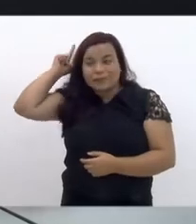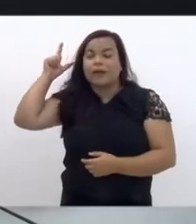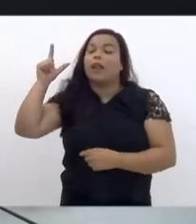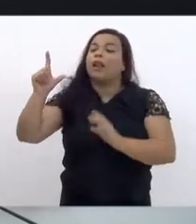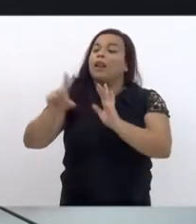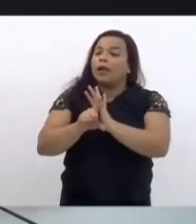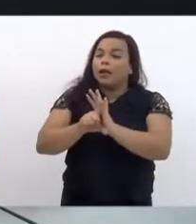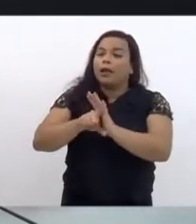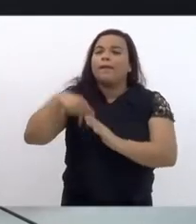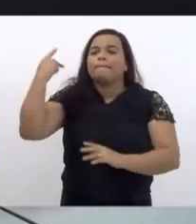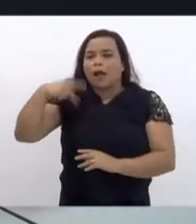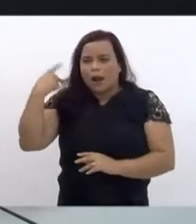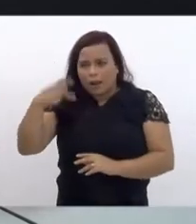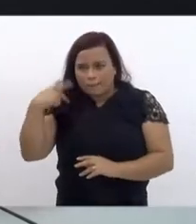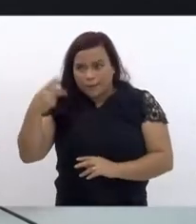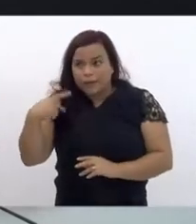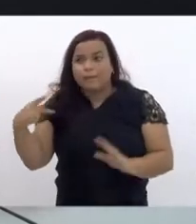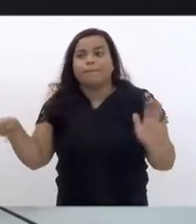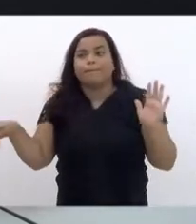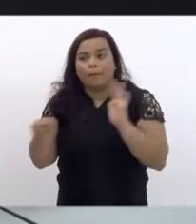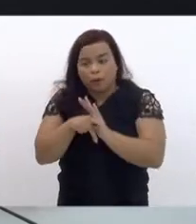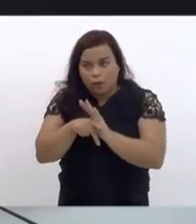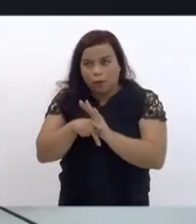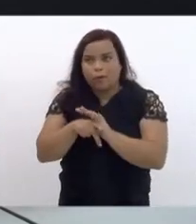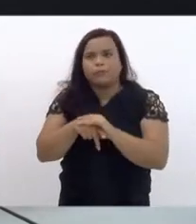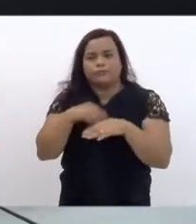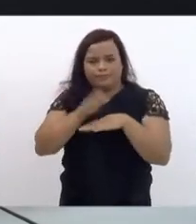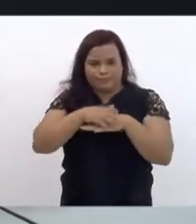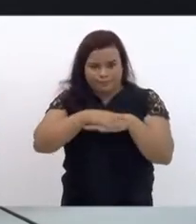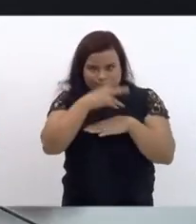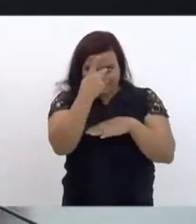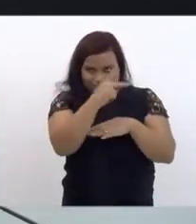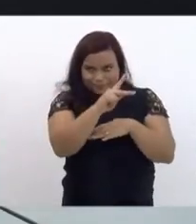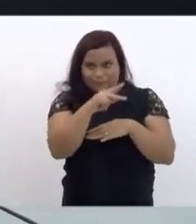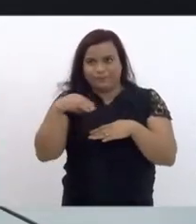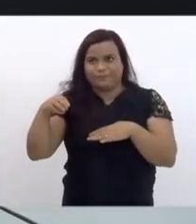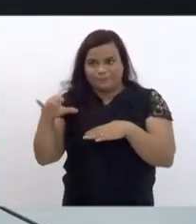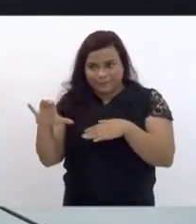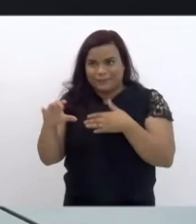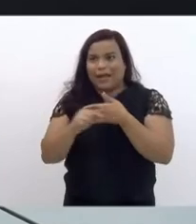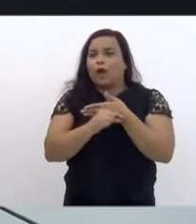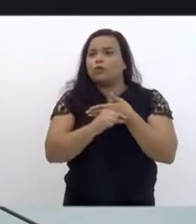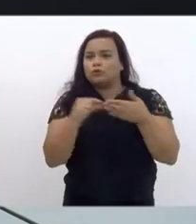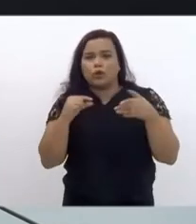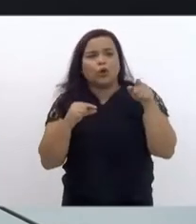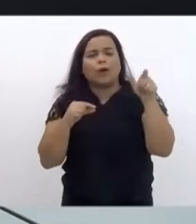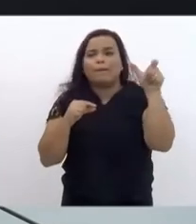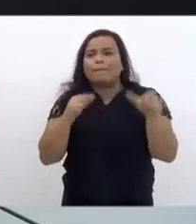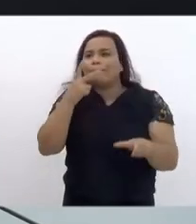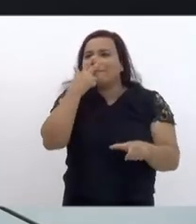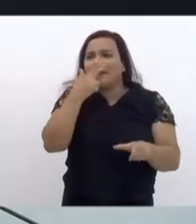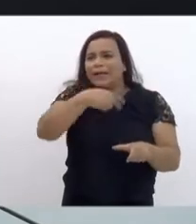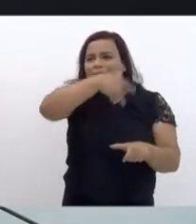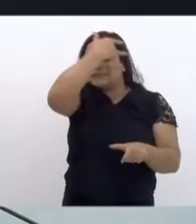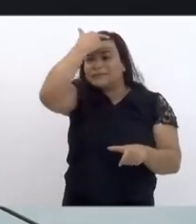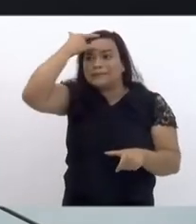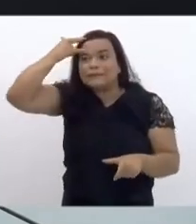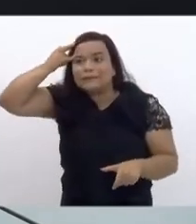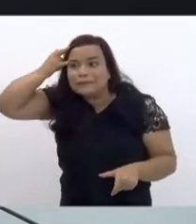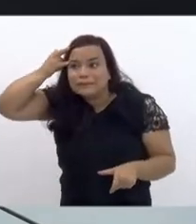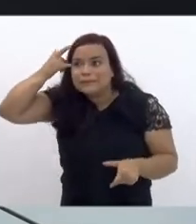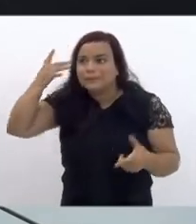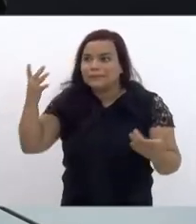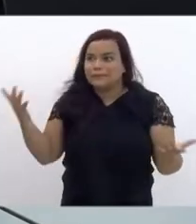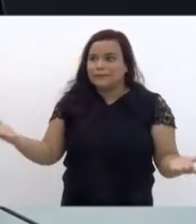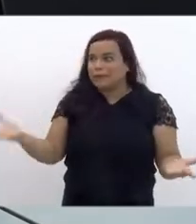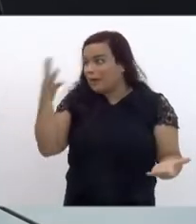parlamento, que o senhor foi autor, o senhor está muito materialista, tem que se espiritualizar mais. Está